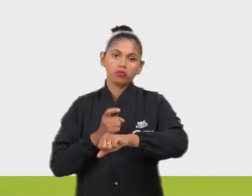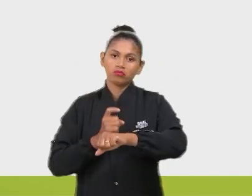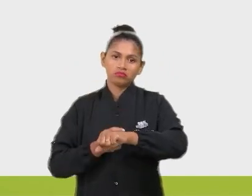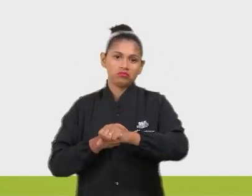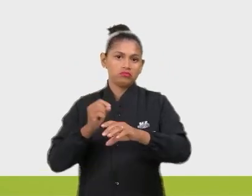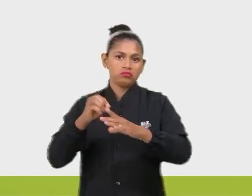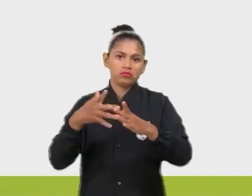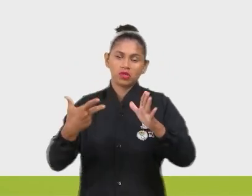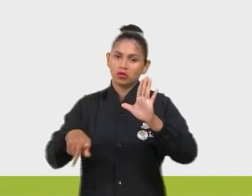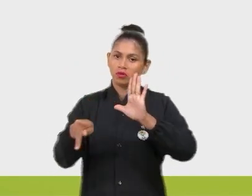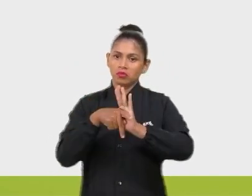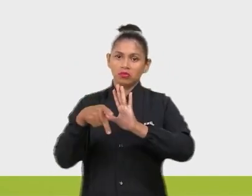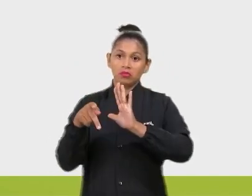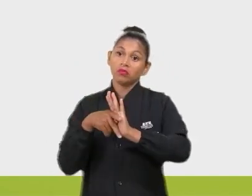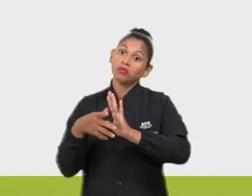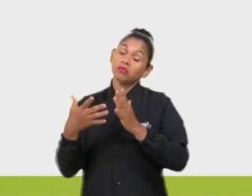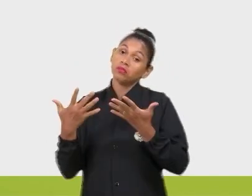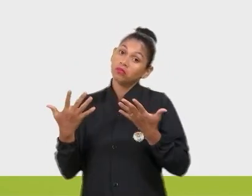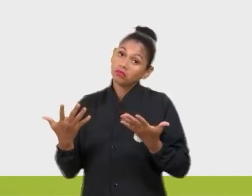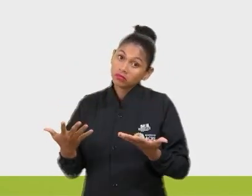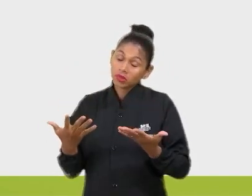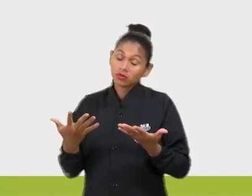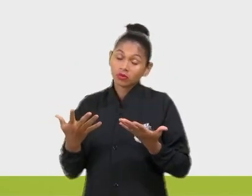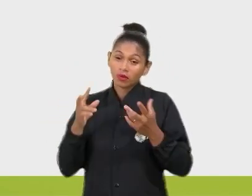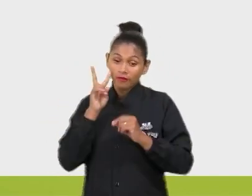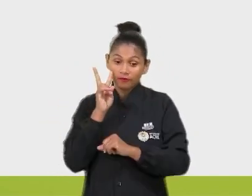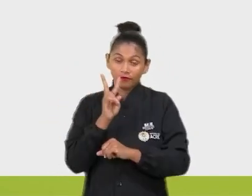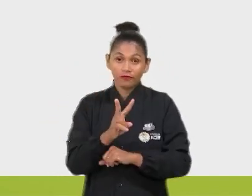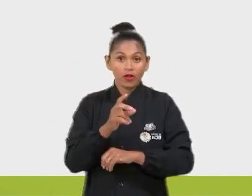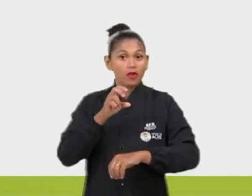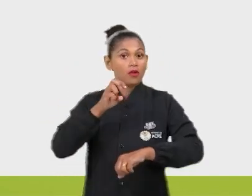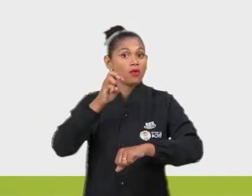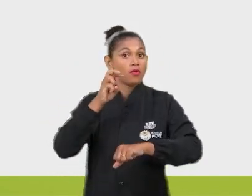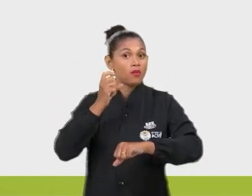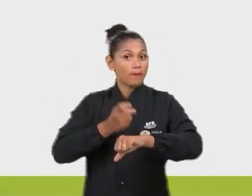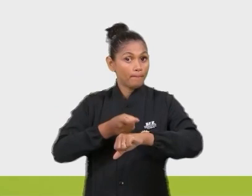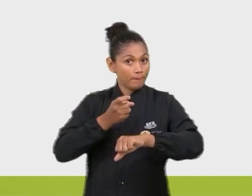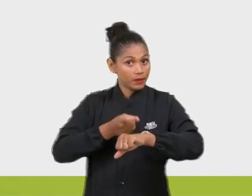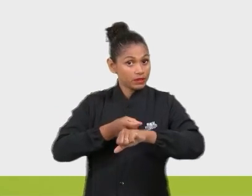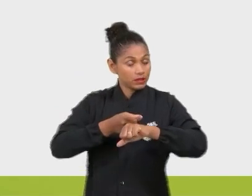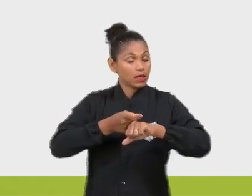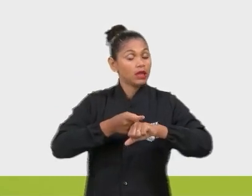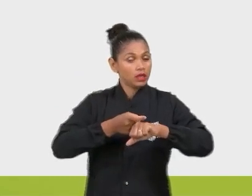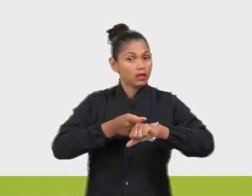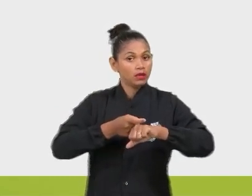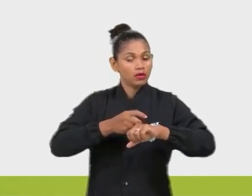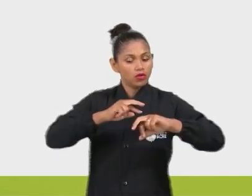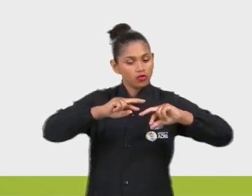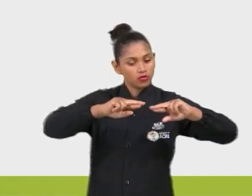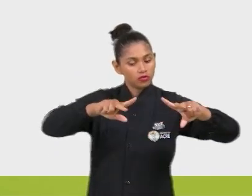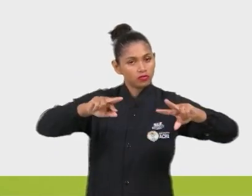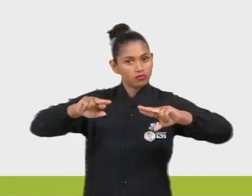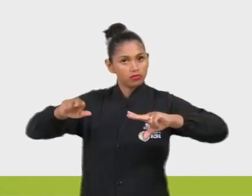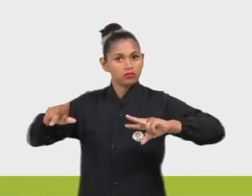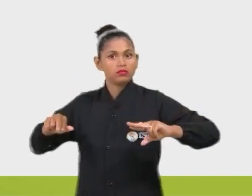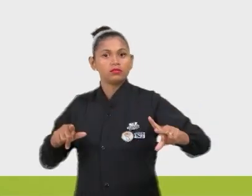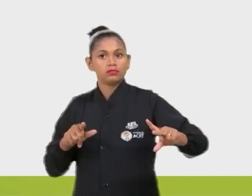assim como quando a gente observa um metal e consegue aí diferenciá-lo muito bem de um não